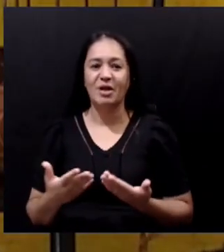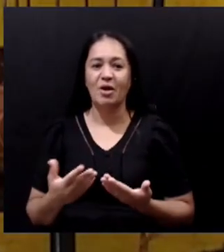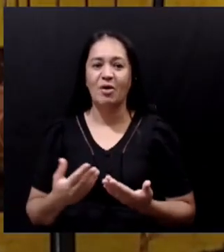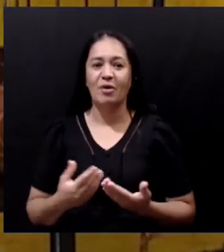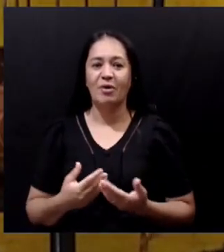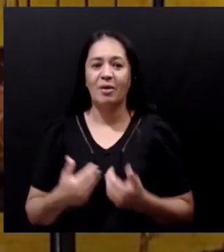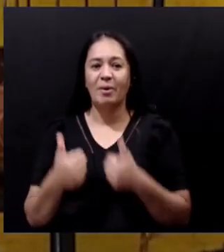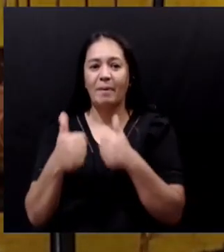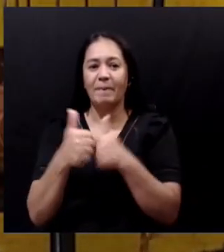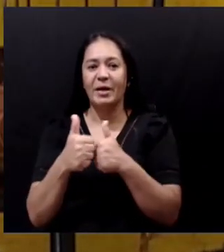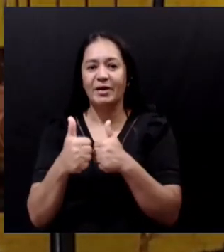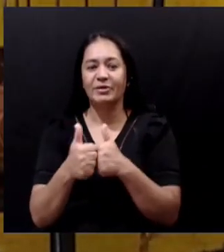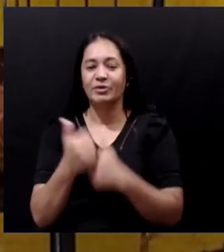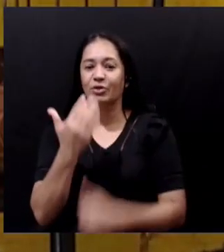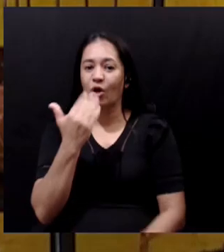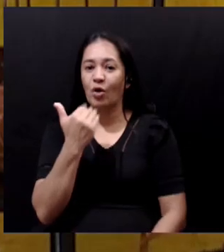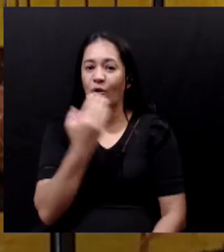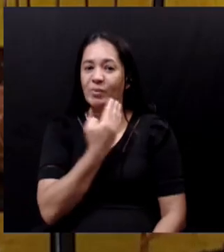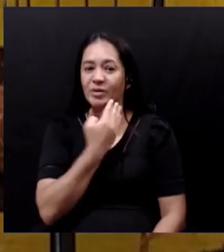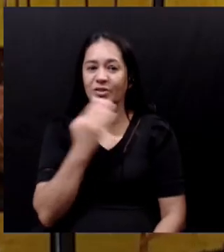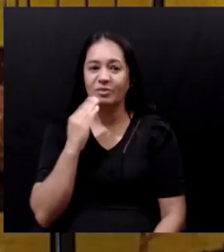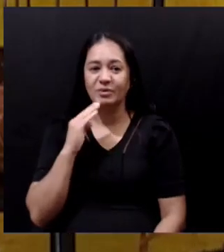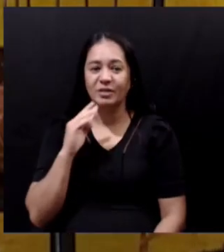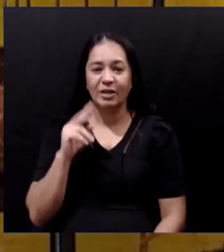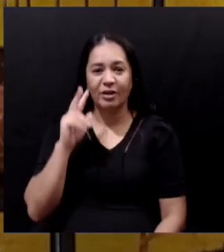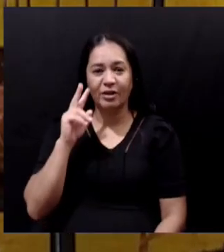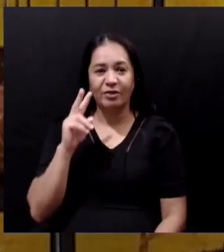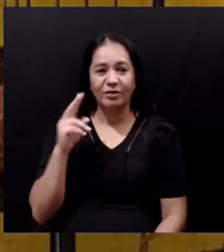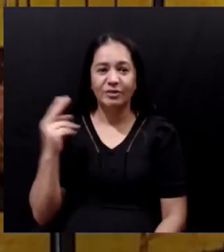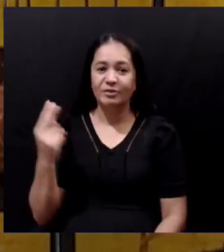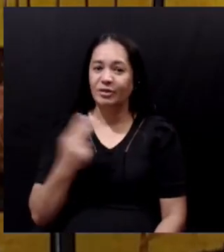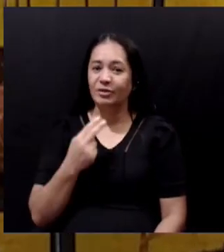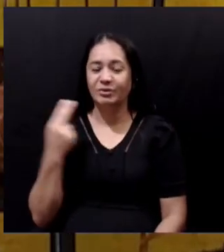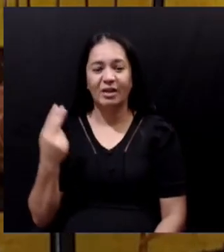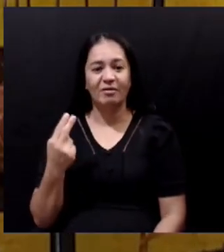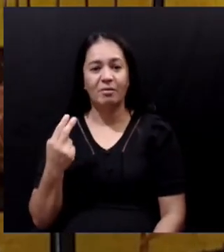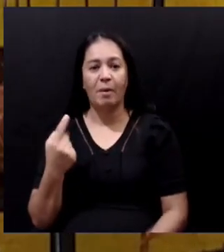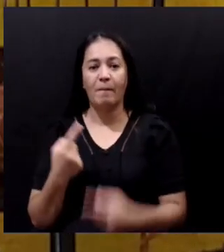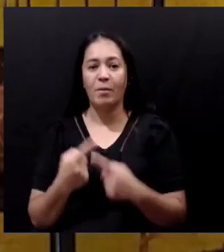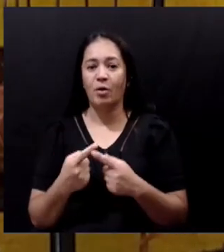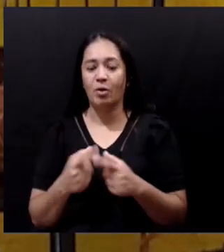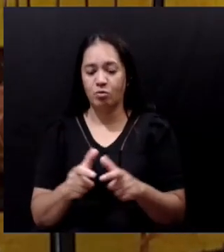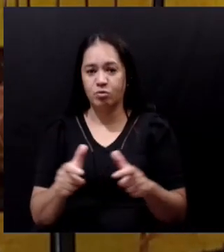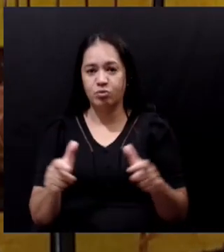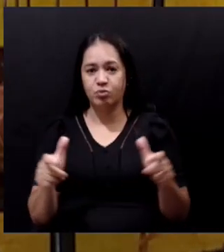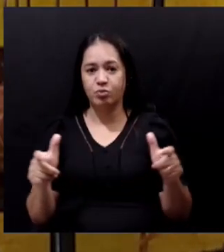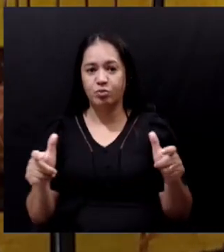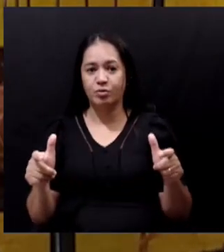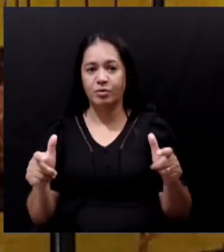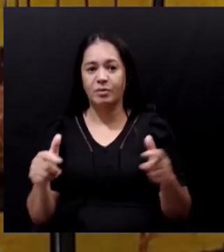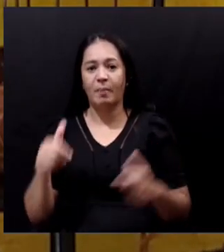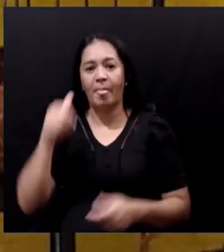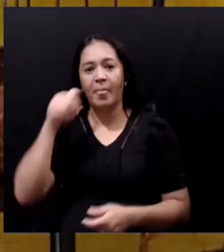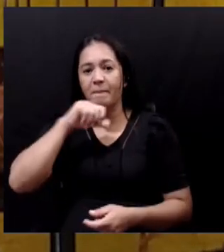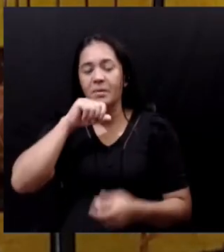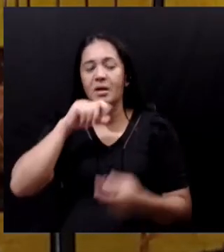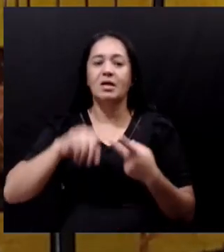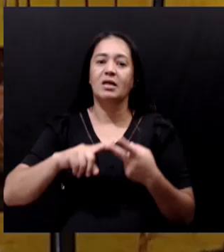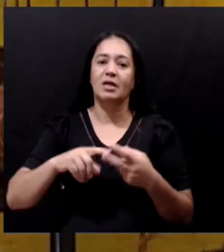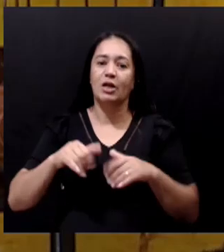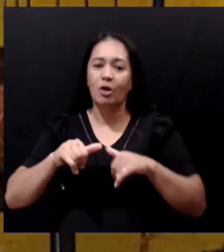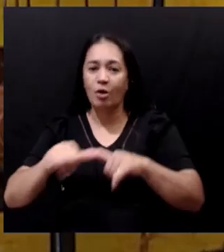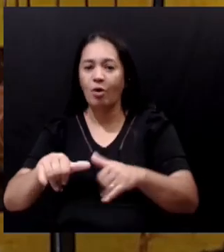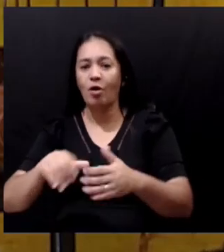boteco. Eu já estava vendo que eu não dava mais conta, porque a demanda estava aumentando, e eu, mãe, empreender, fazer mercado, fazer lição de casa, tudo